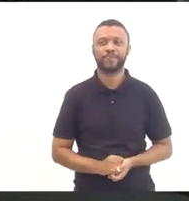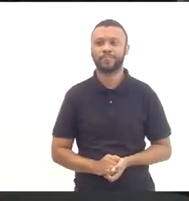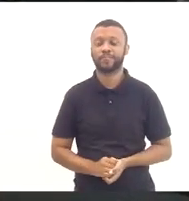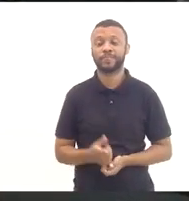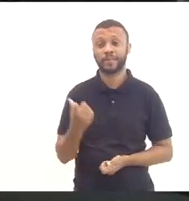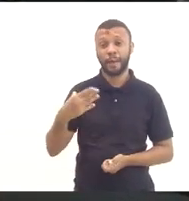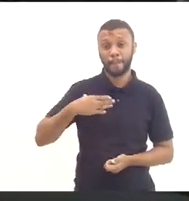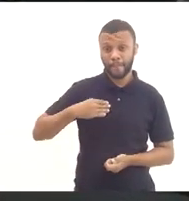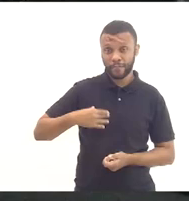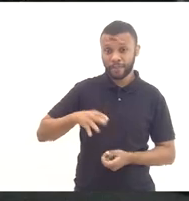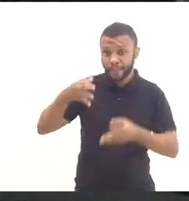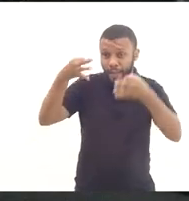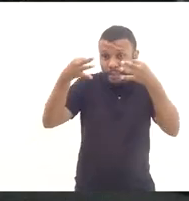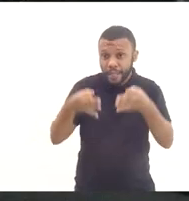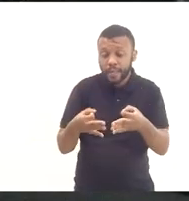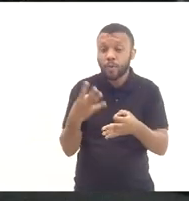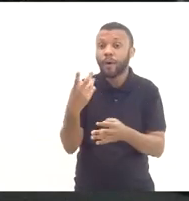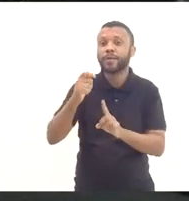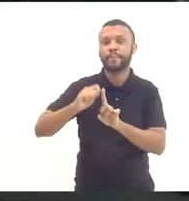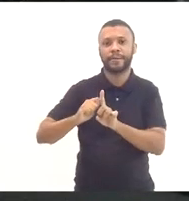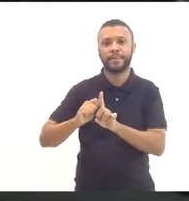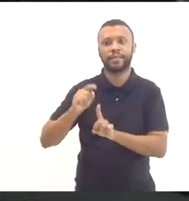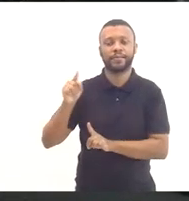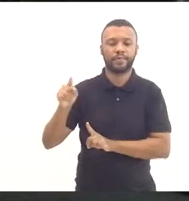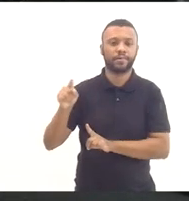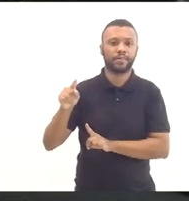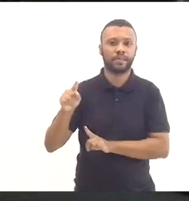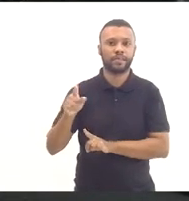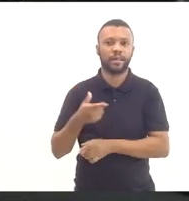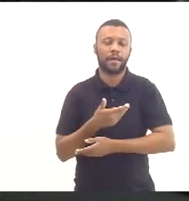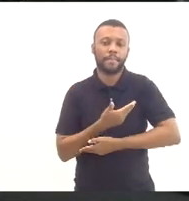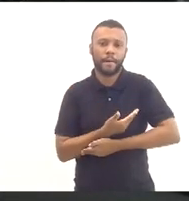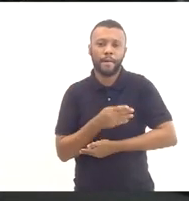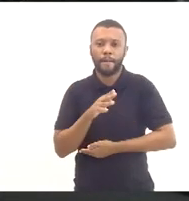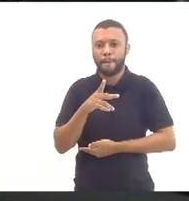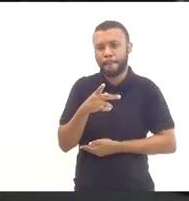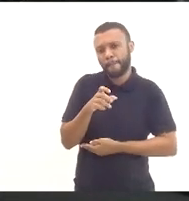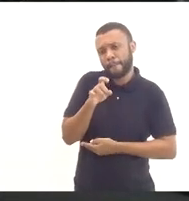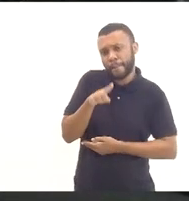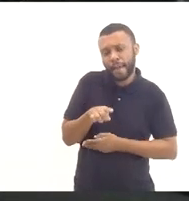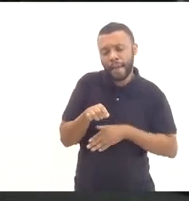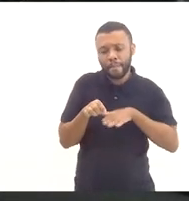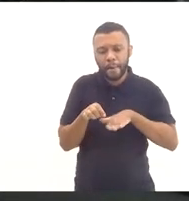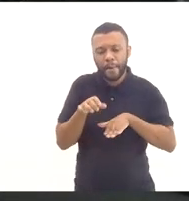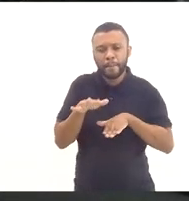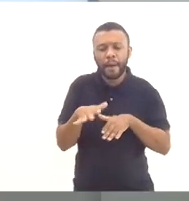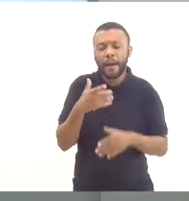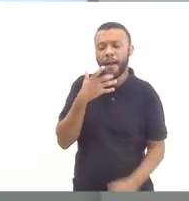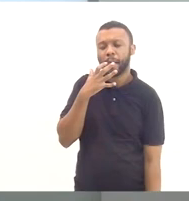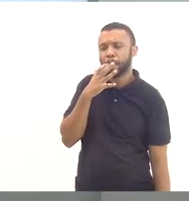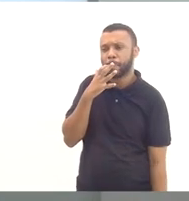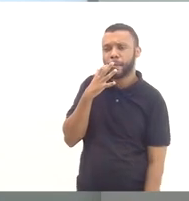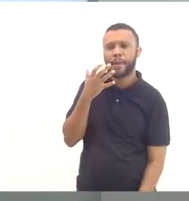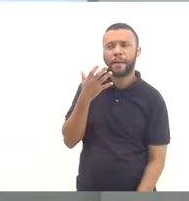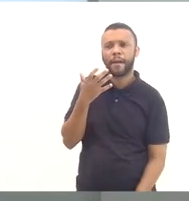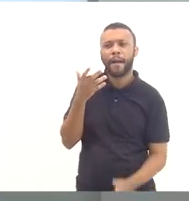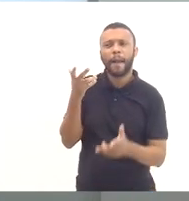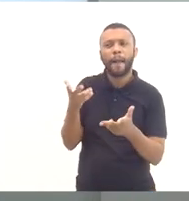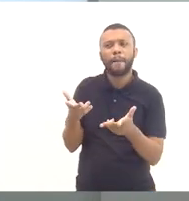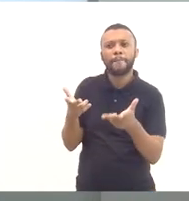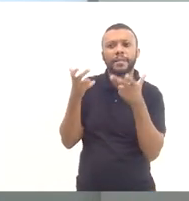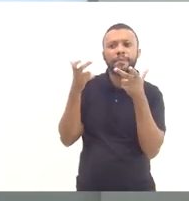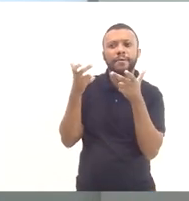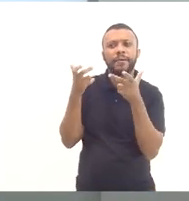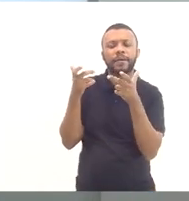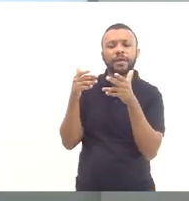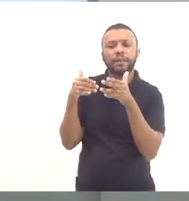aqui meu filho tava exatamente com quatro meses segurando um pezinho né colocando a mão na boquinha eu percebi que dali daí para frente